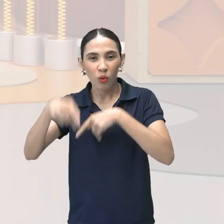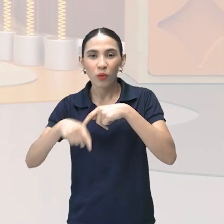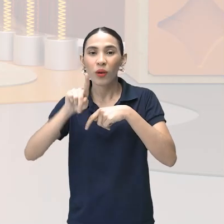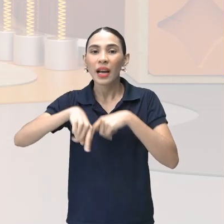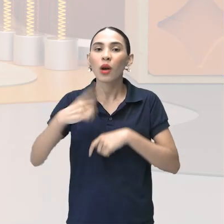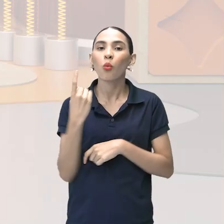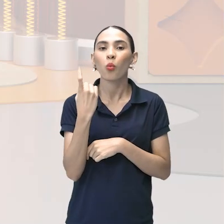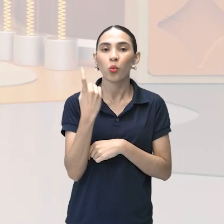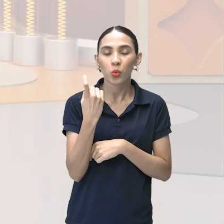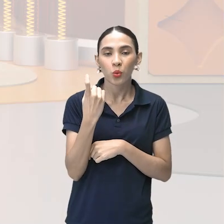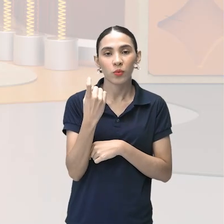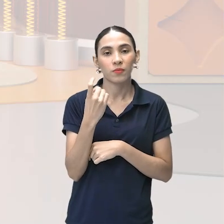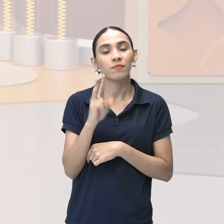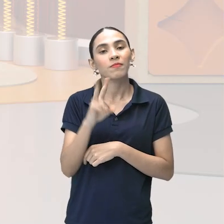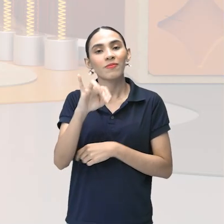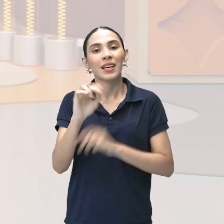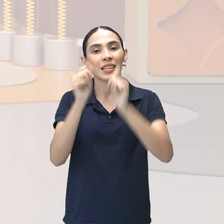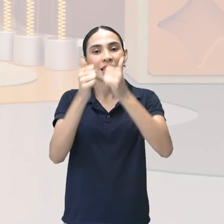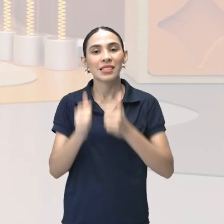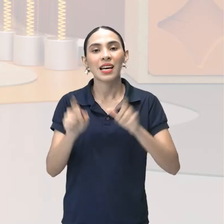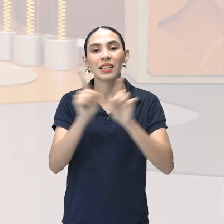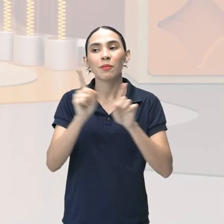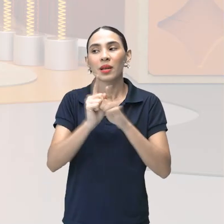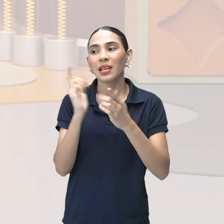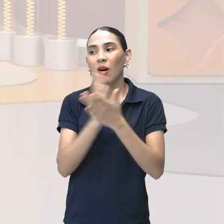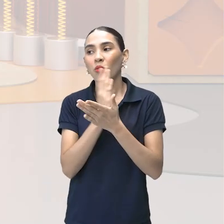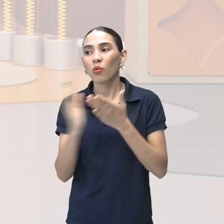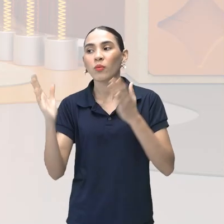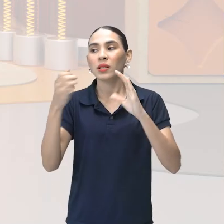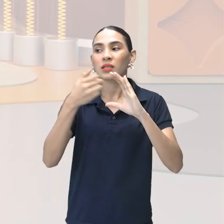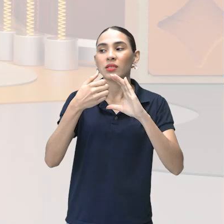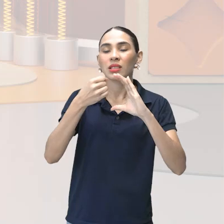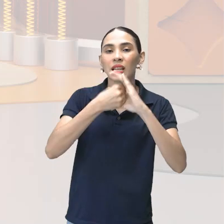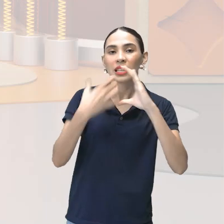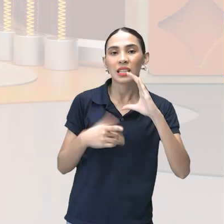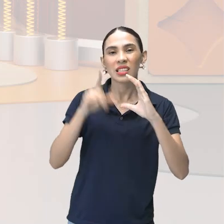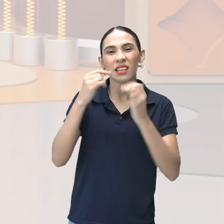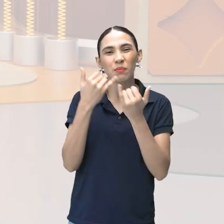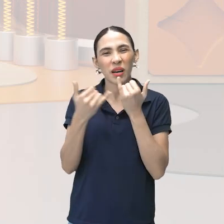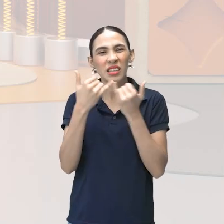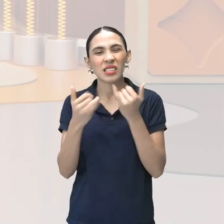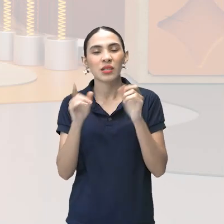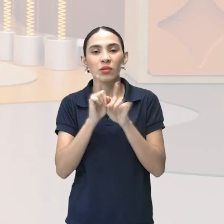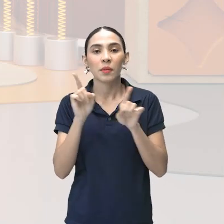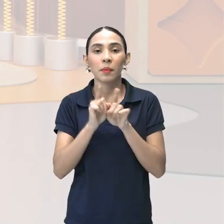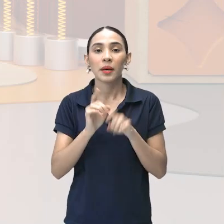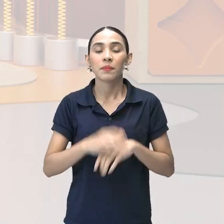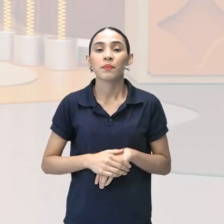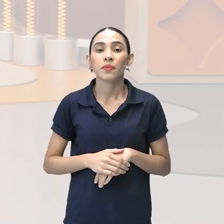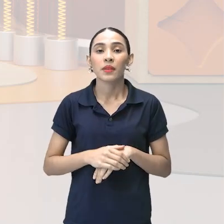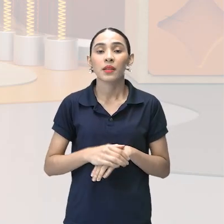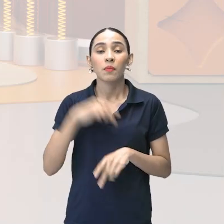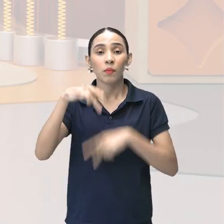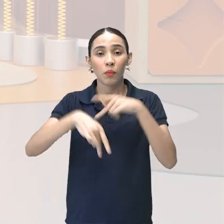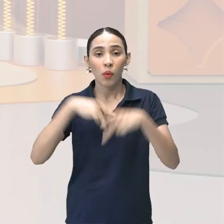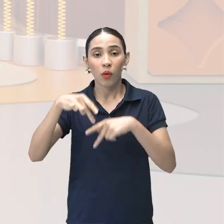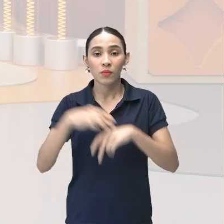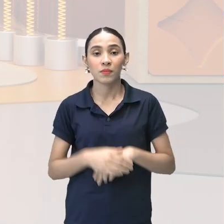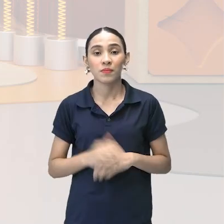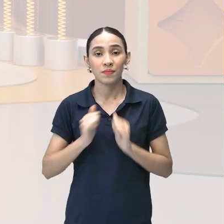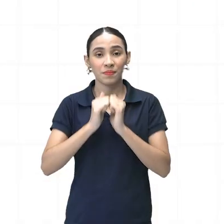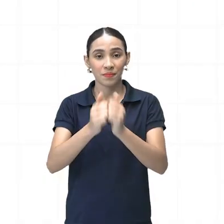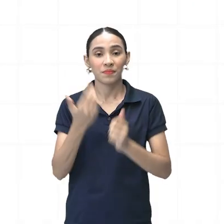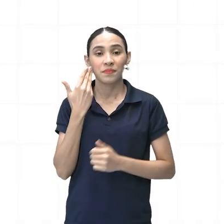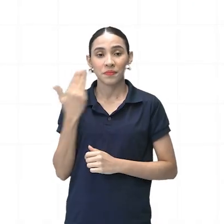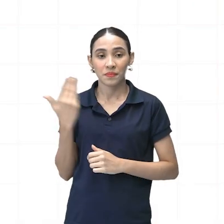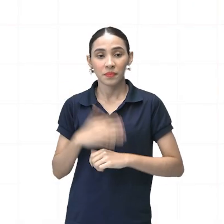única, certo? A gente vai analisar aqui alguns pontos que às vezes são comuns ali entre as civilizações. Acompanhe